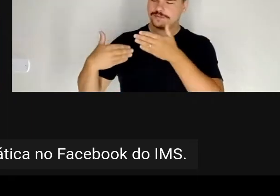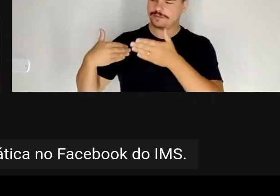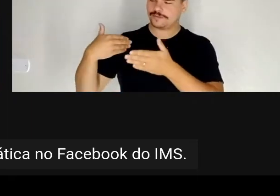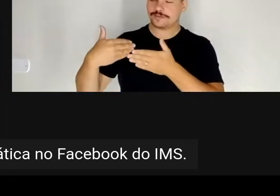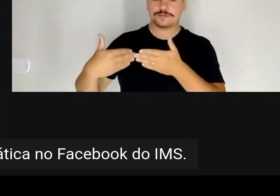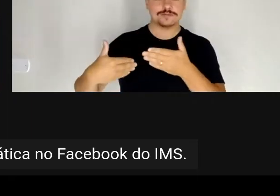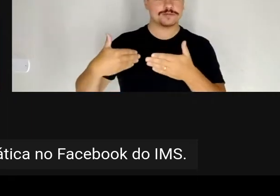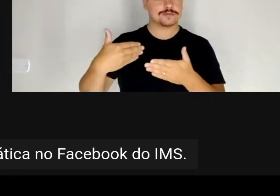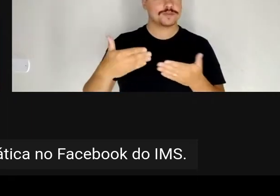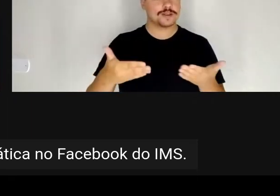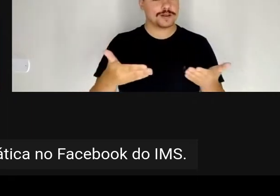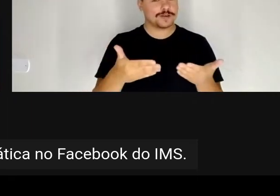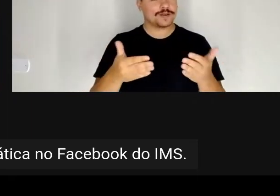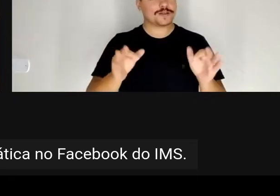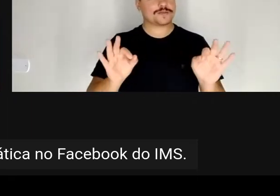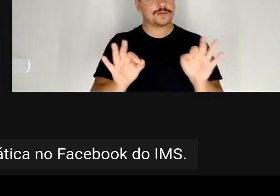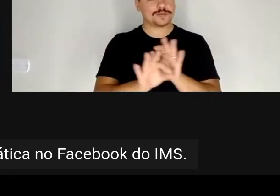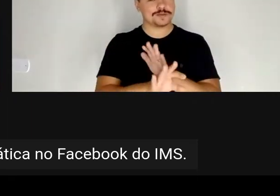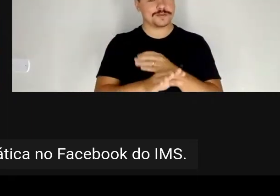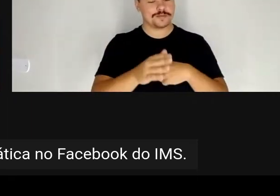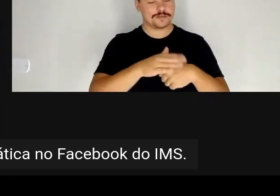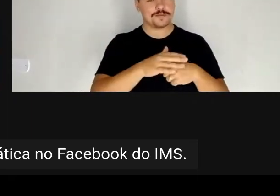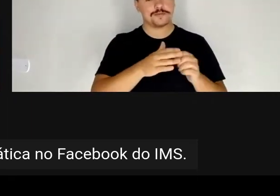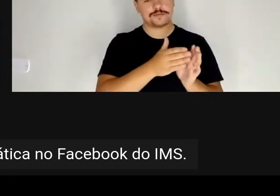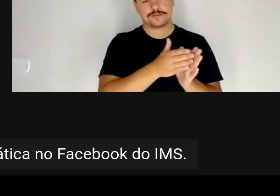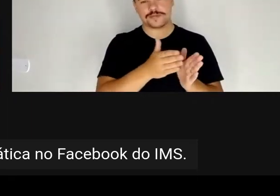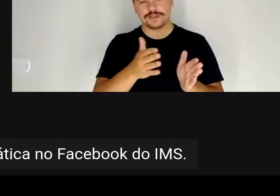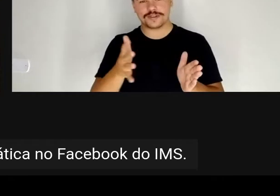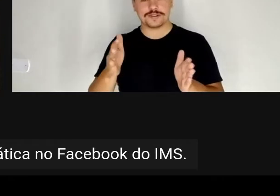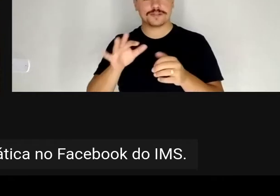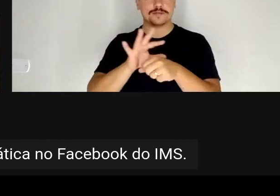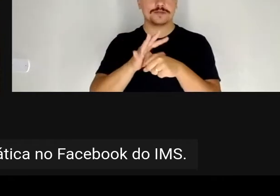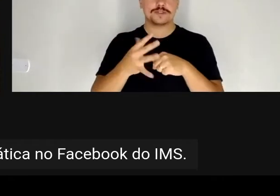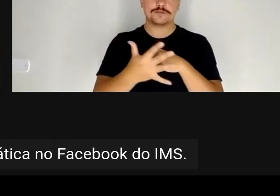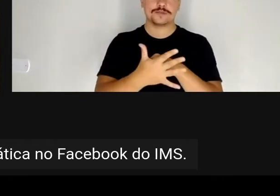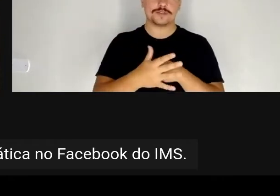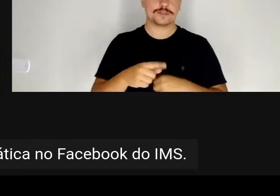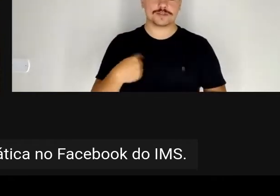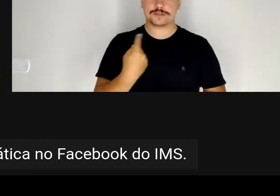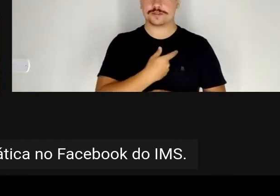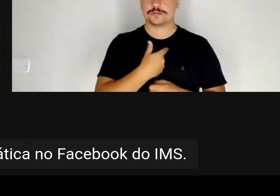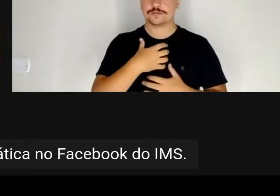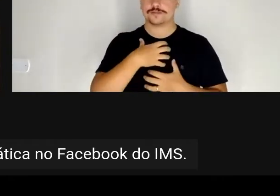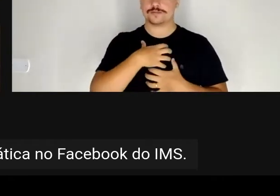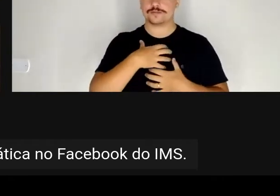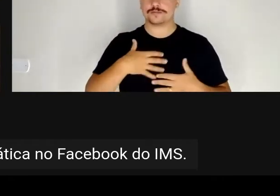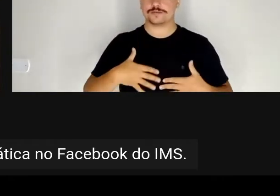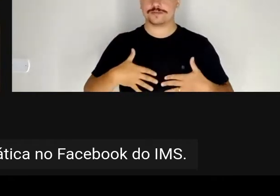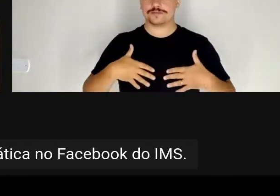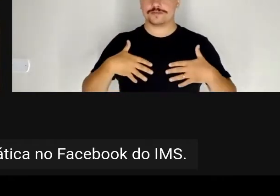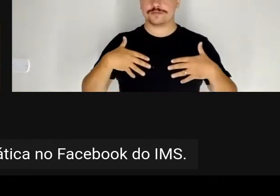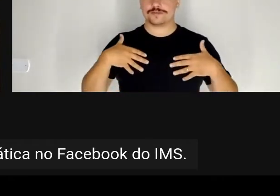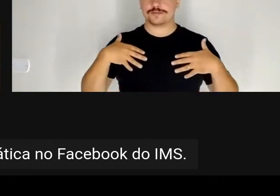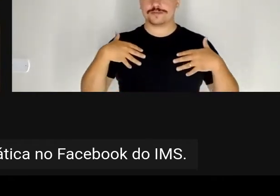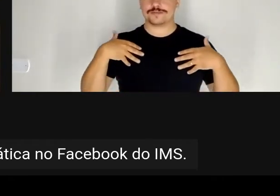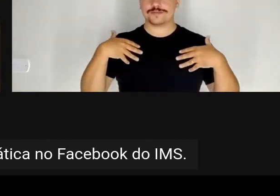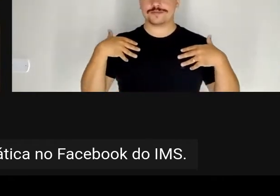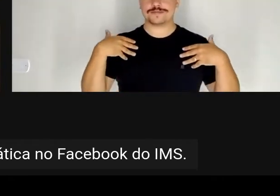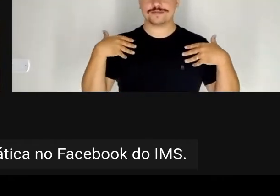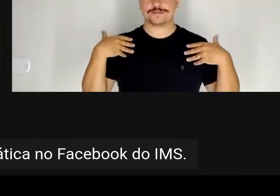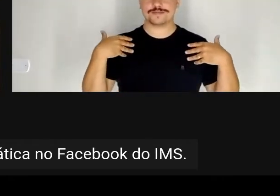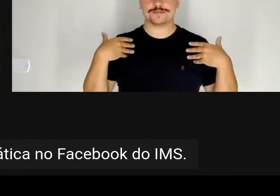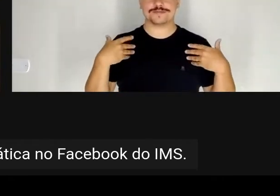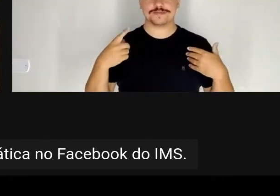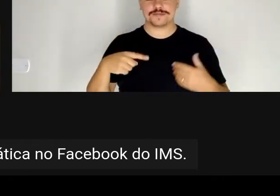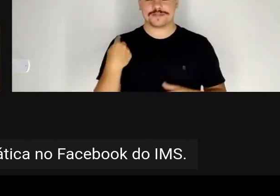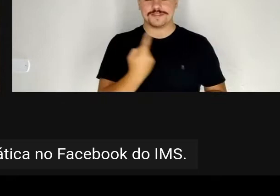concluiu agora, durante esse período da pandemia, e nós temos grande satisfação de podermos hoje estarmos aqui reunidos, né, para